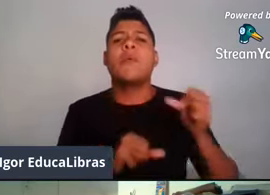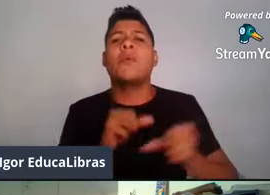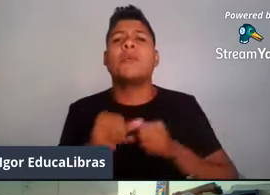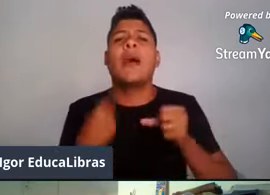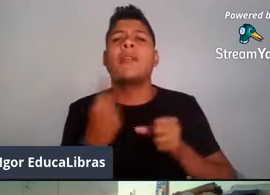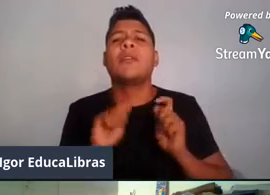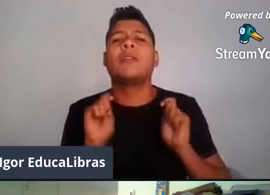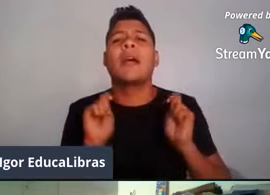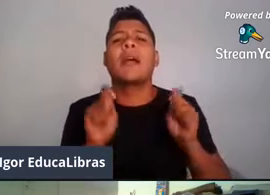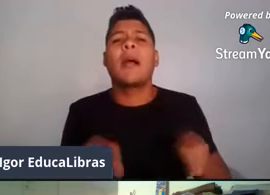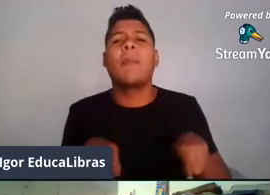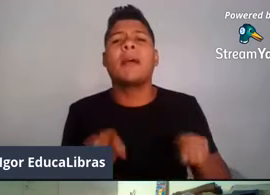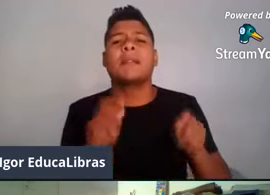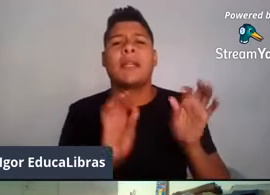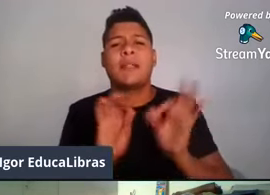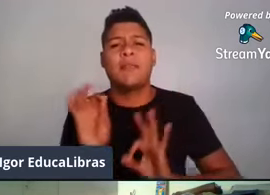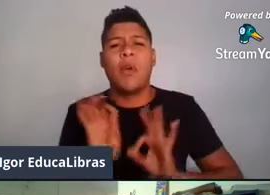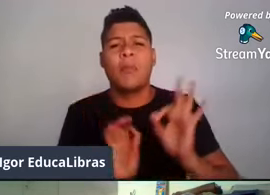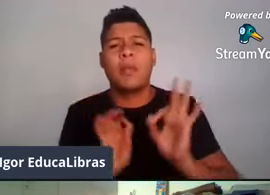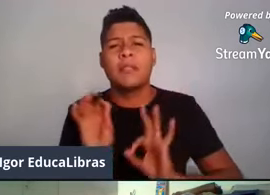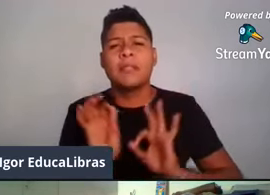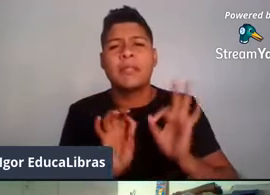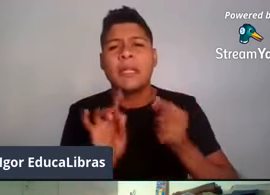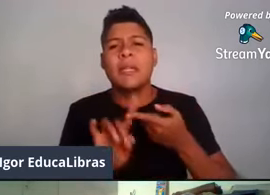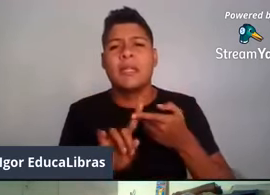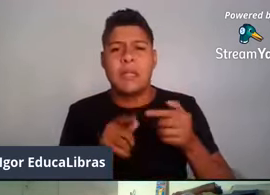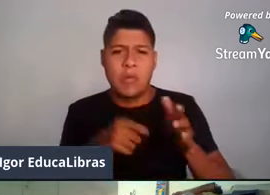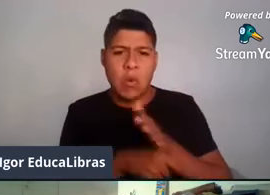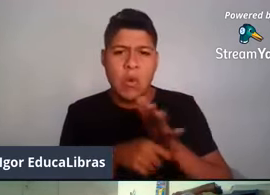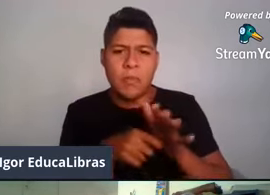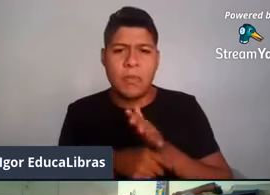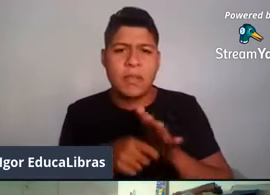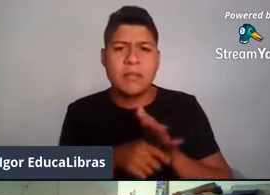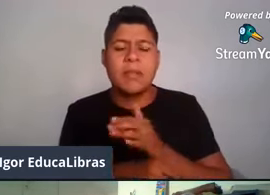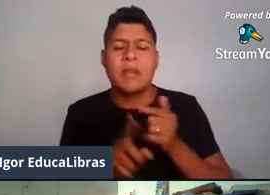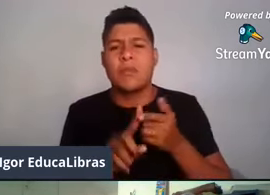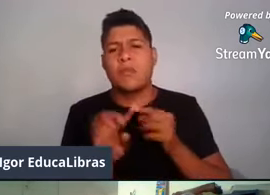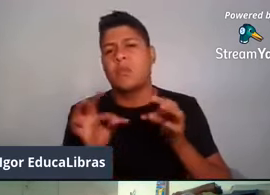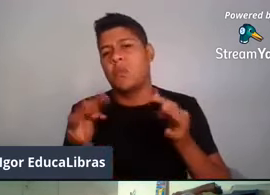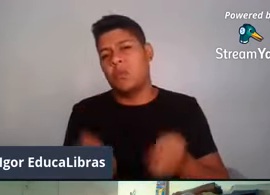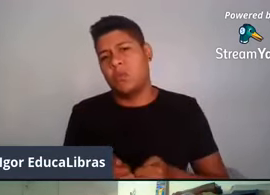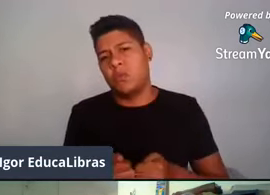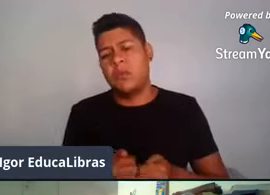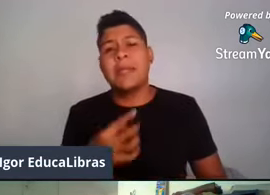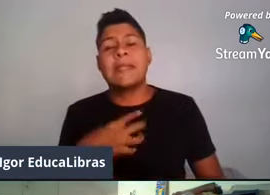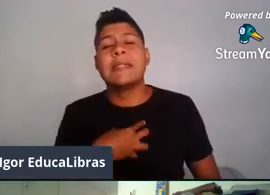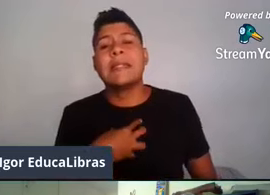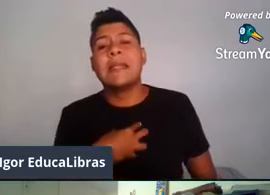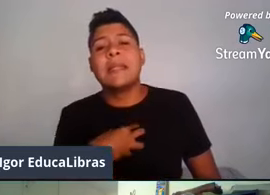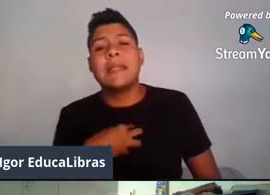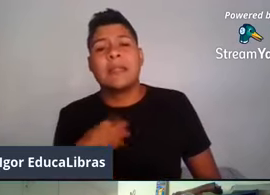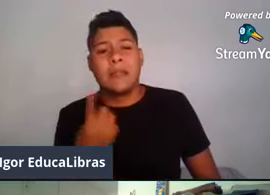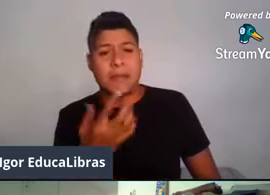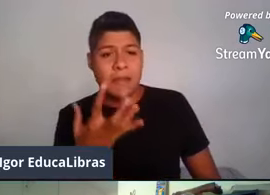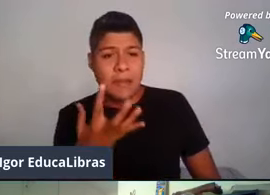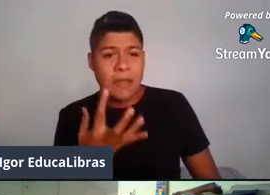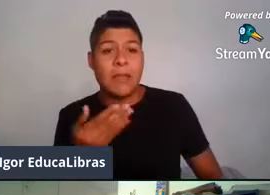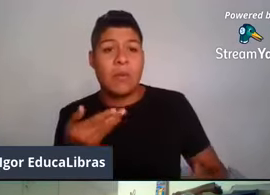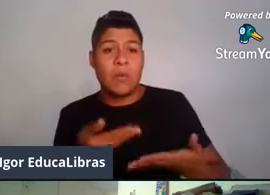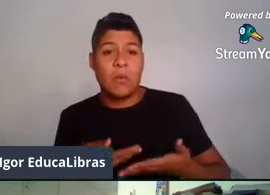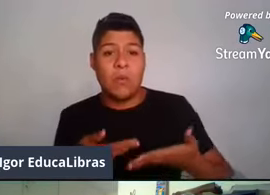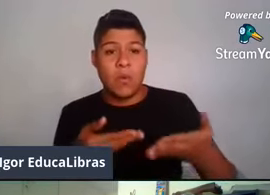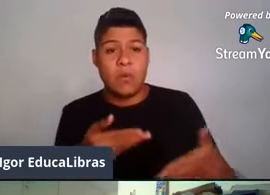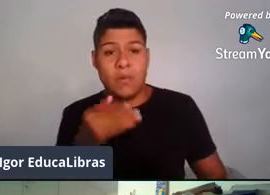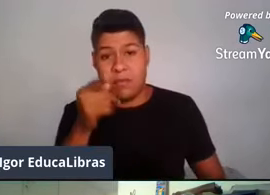capacidade de formulação, de pressão, né, e tudo mais. Então, nesse sentido, queria até fazer um convite aqui para